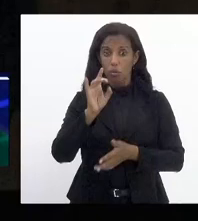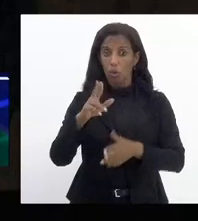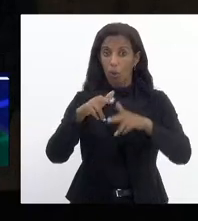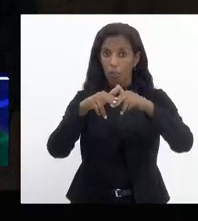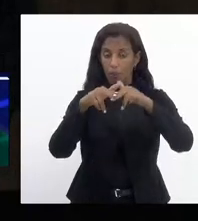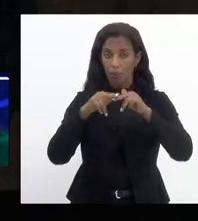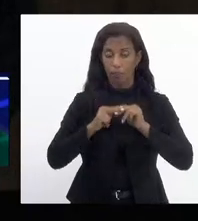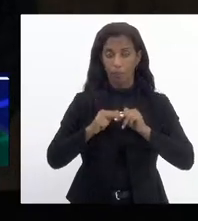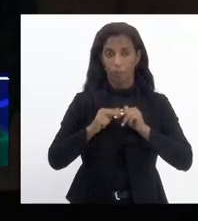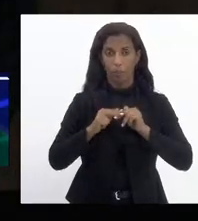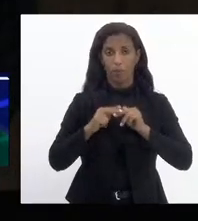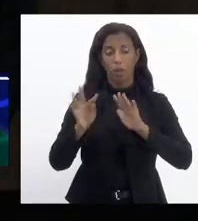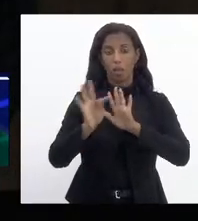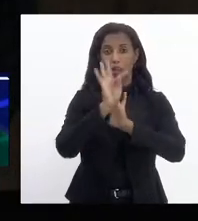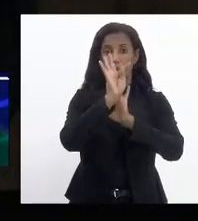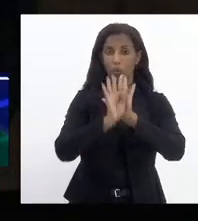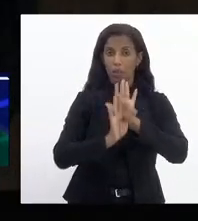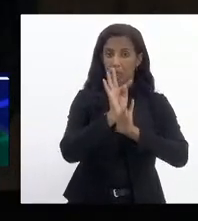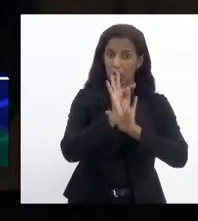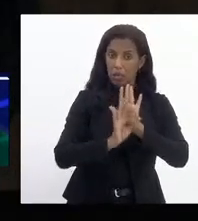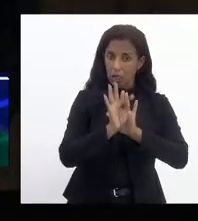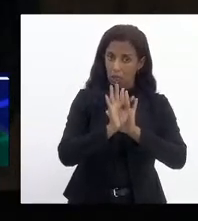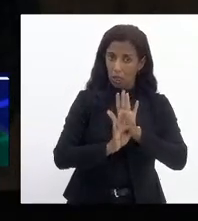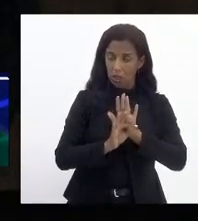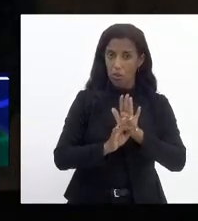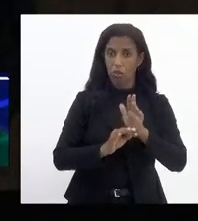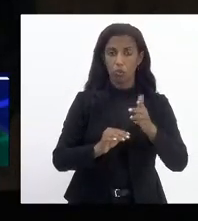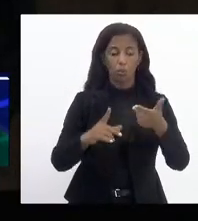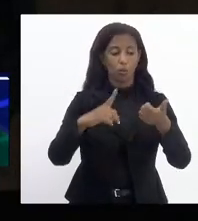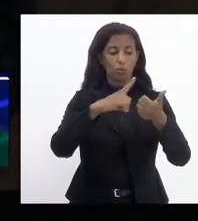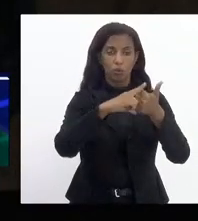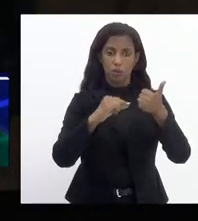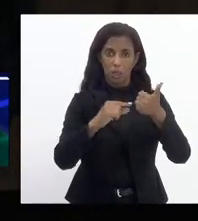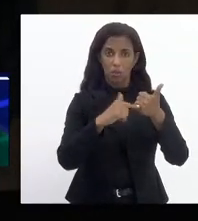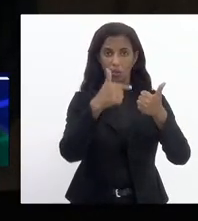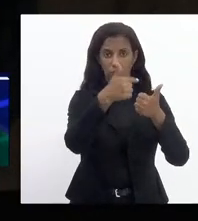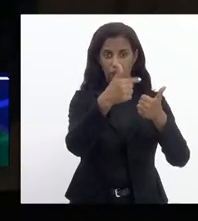essa, é que o texto dos artigos dos quais o deputado Luiz Paulo